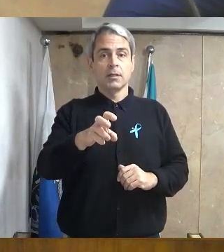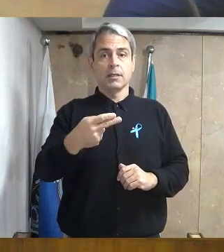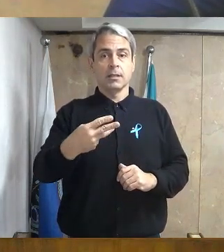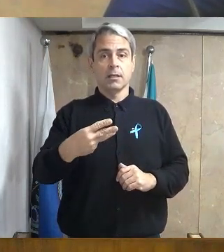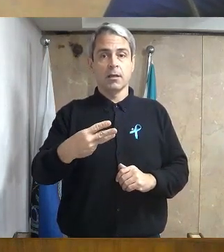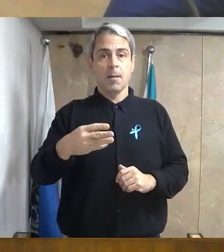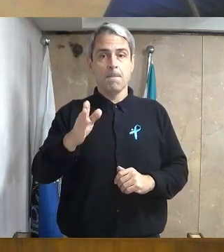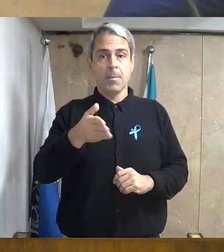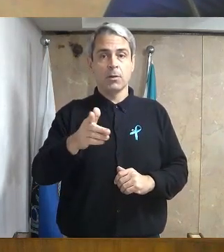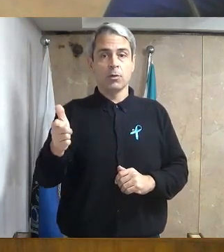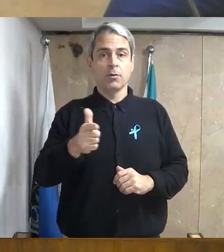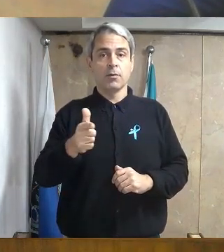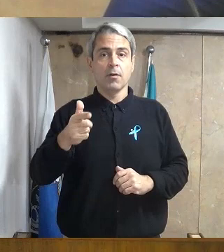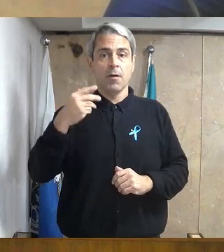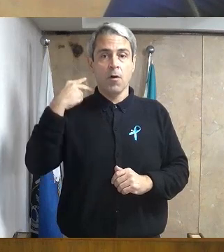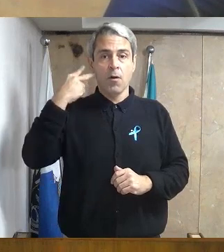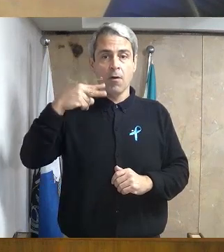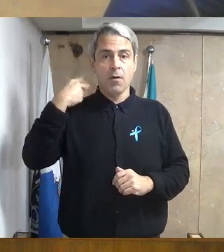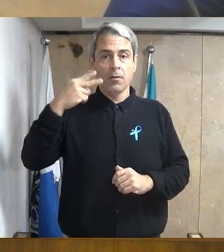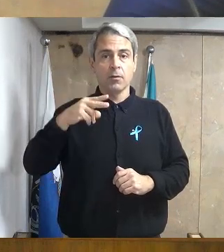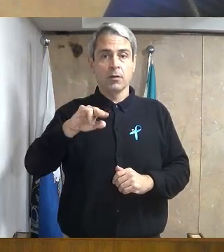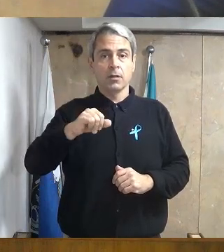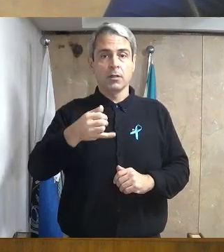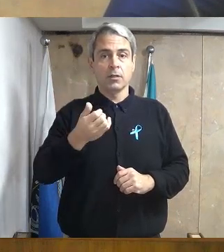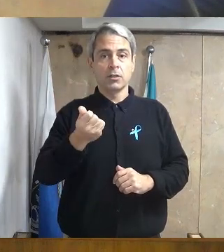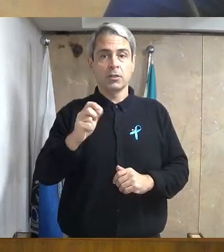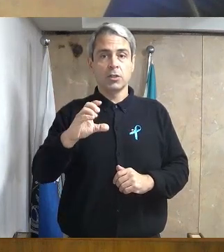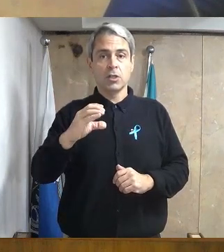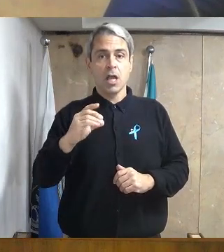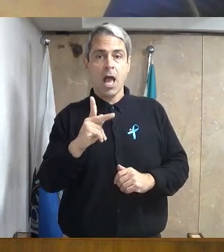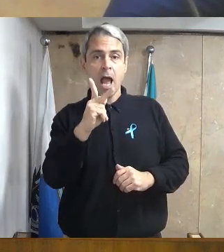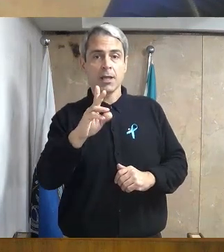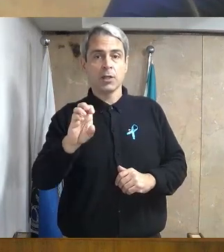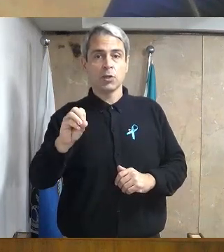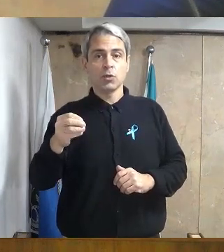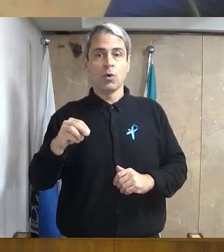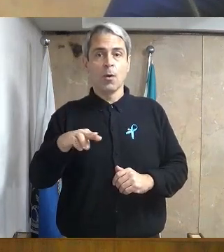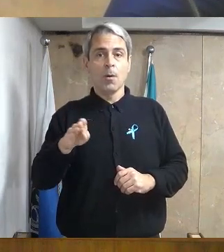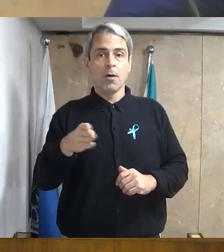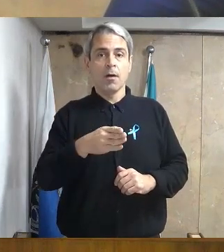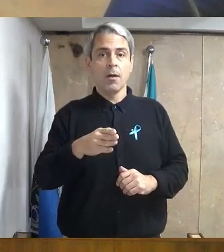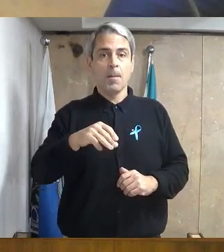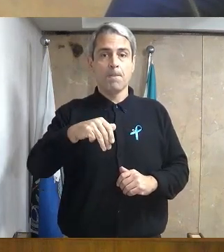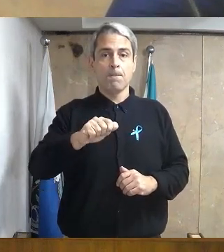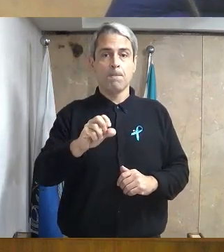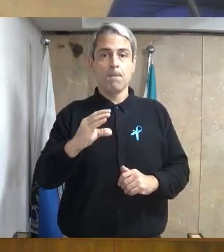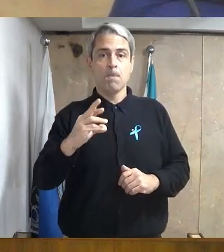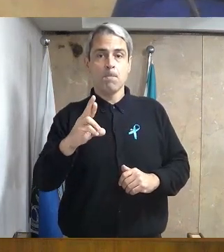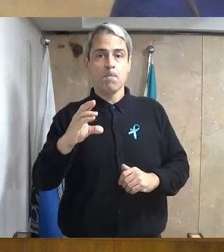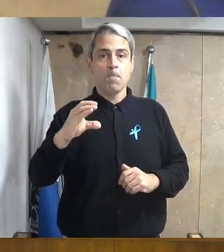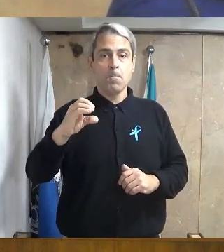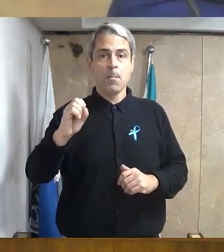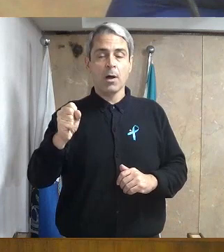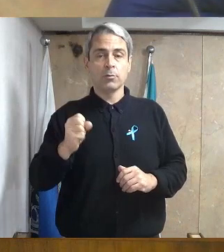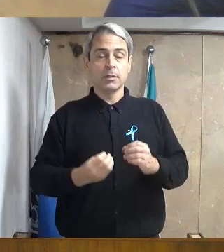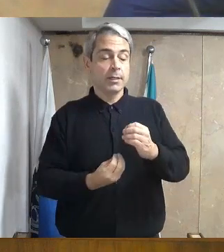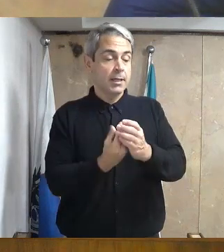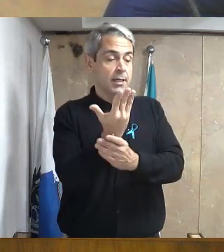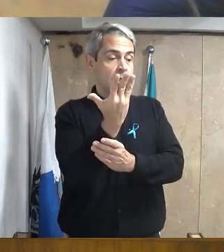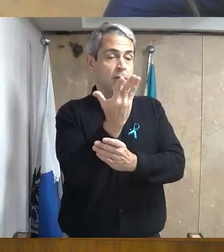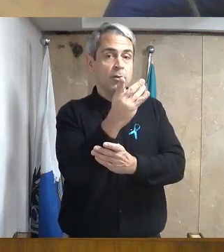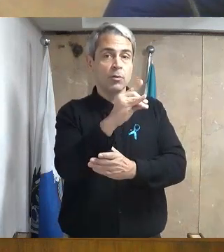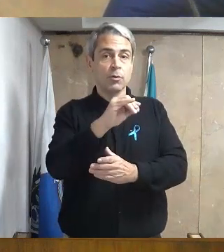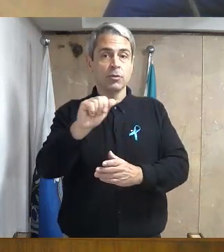153/2022, dos excelentíssimos senhores vereadores Jackson Wagner dos Santos Barbosa e Marcos Fernandes de Araújo, instituindo o